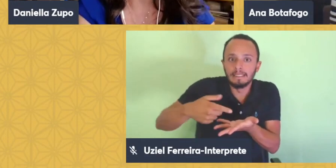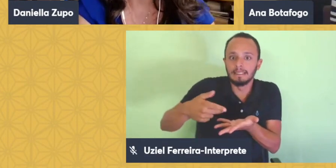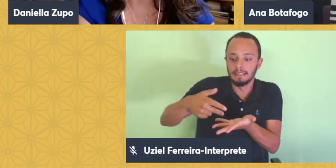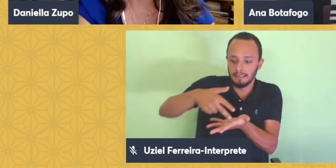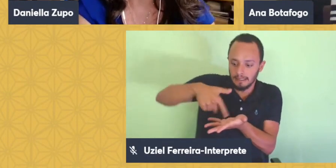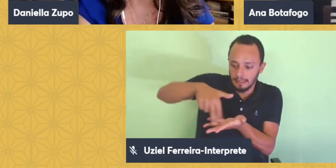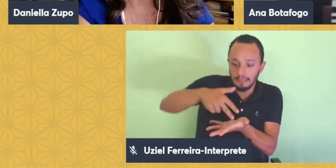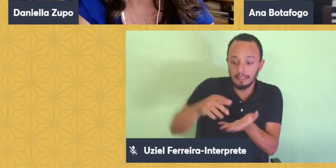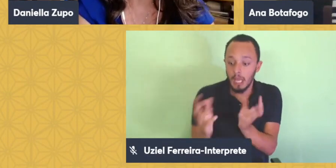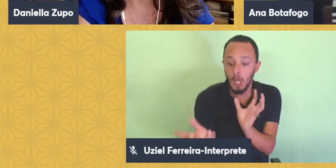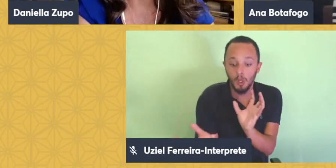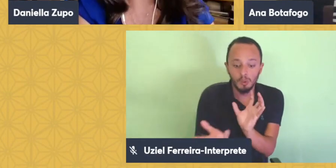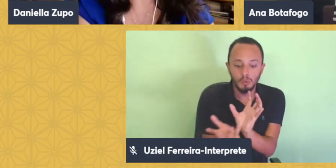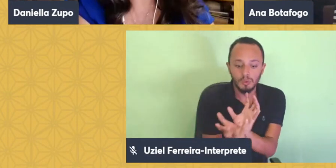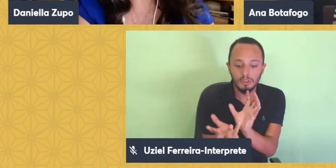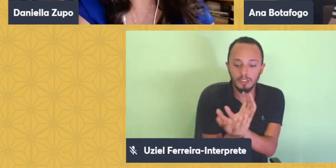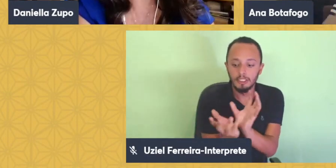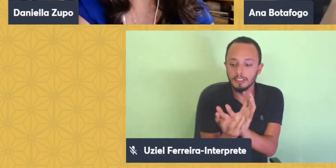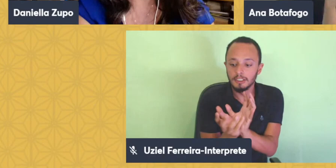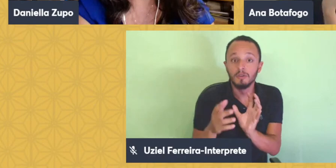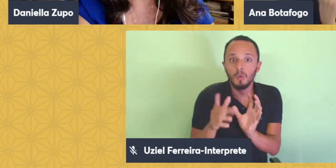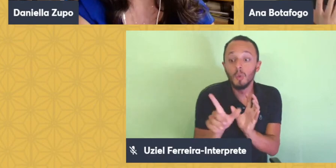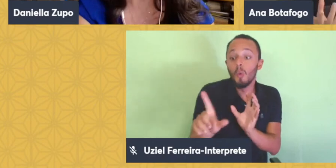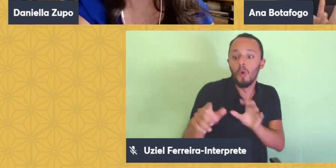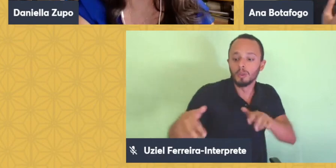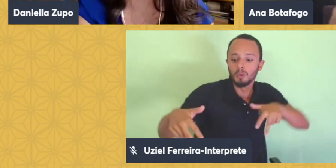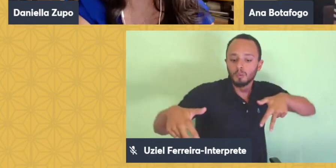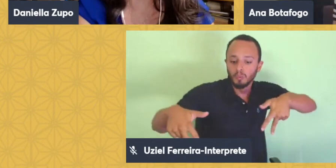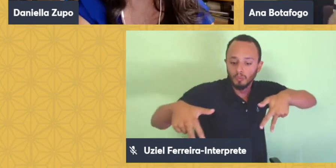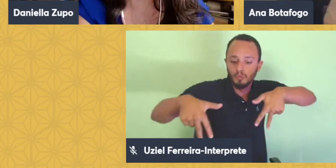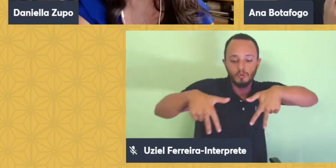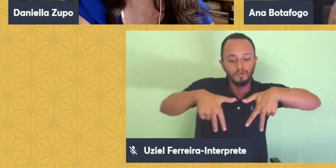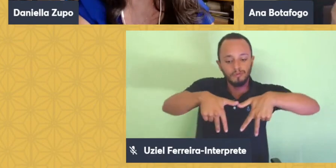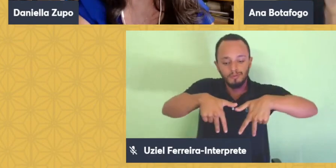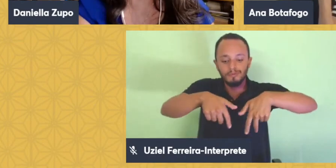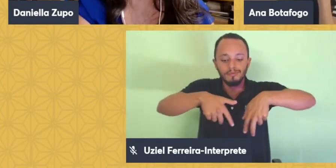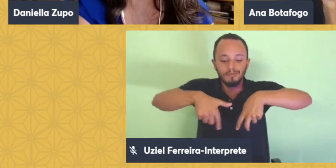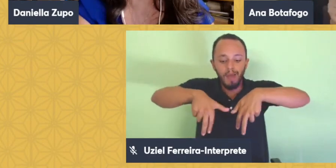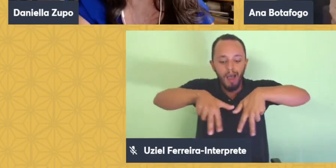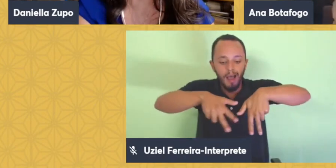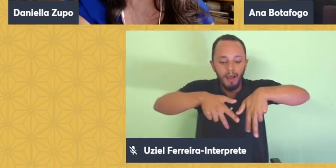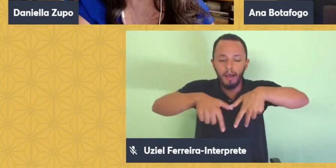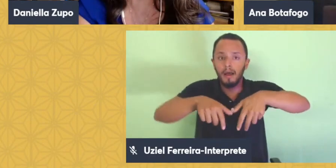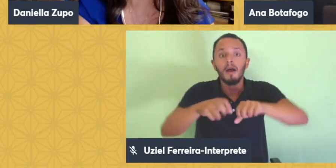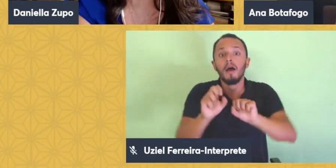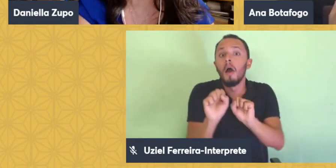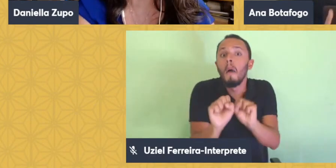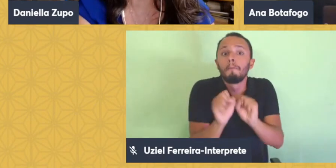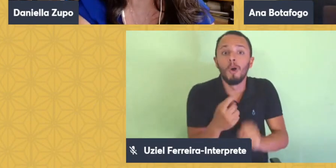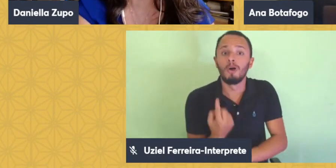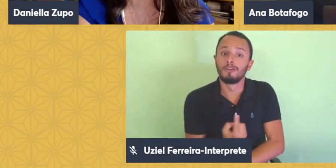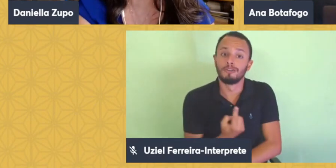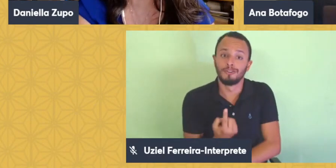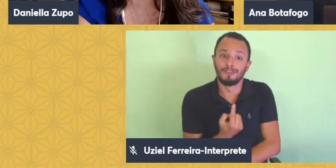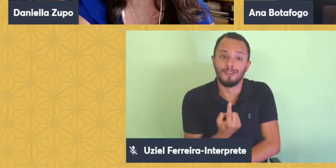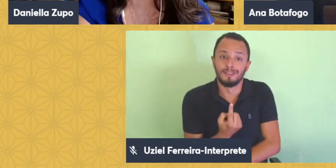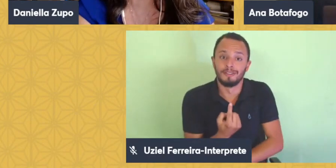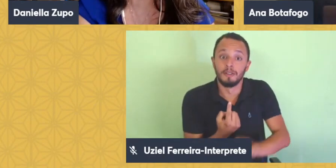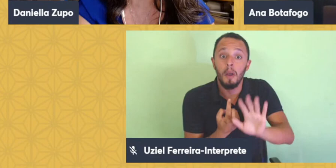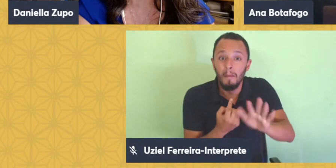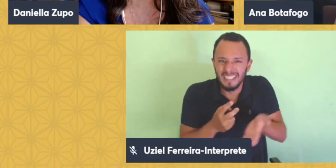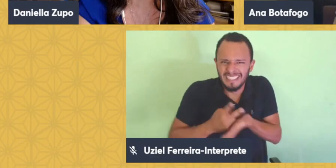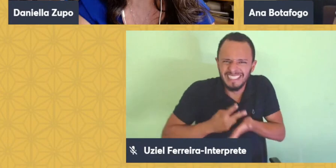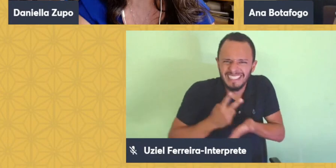ela pode ser uma dança solo ela pode também se arruma dança sozinha mas não pode ser sempre